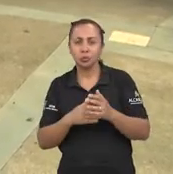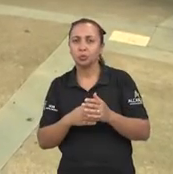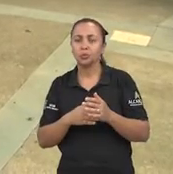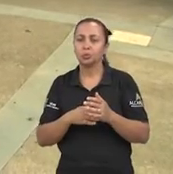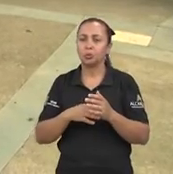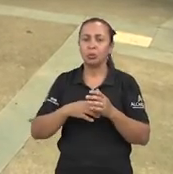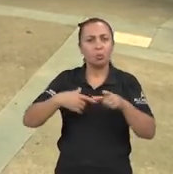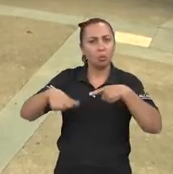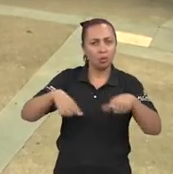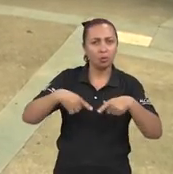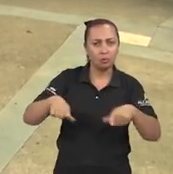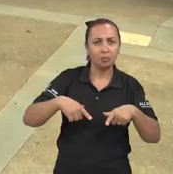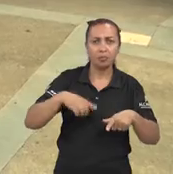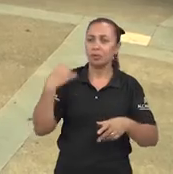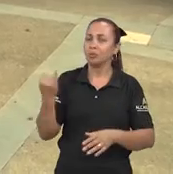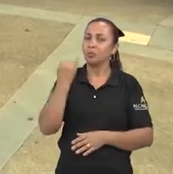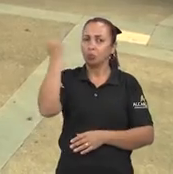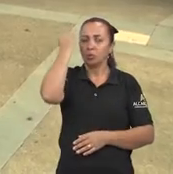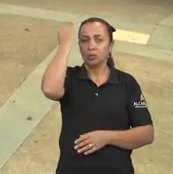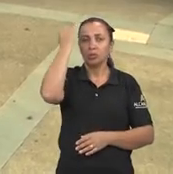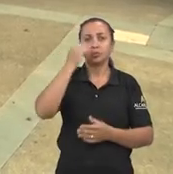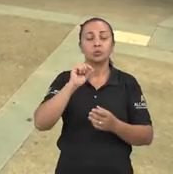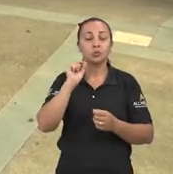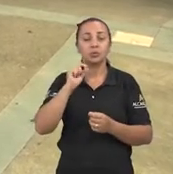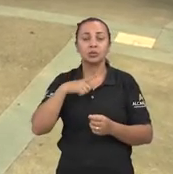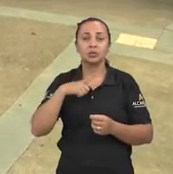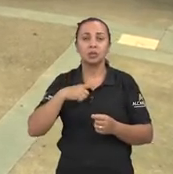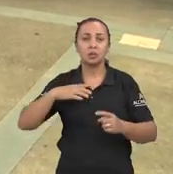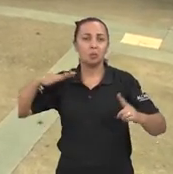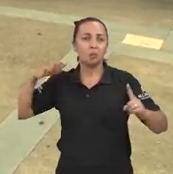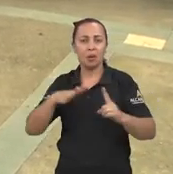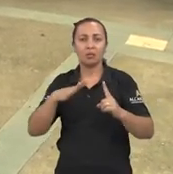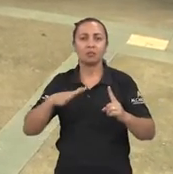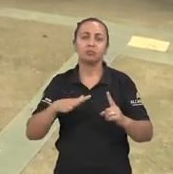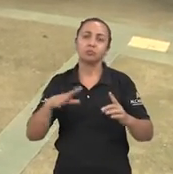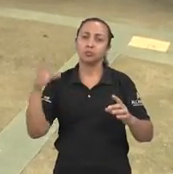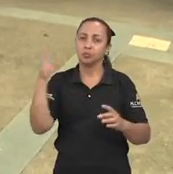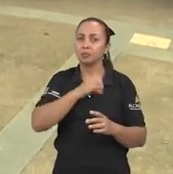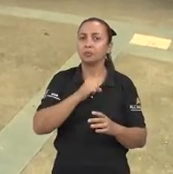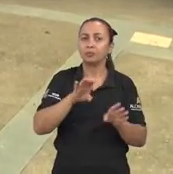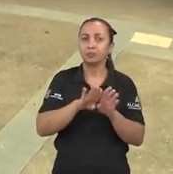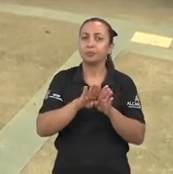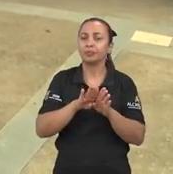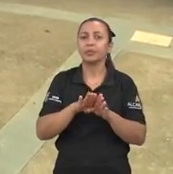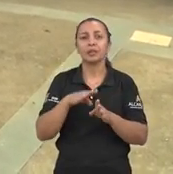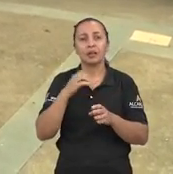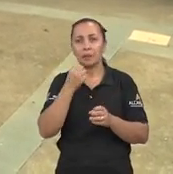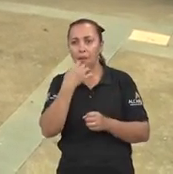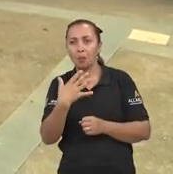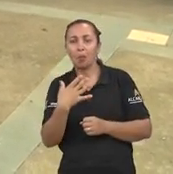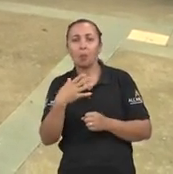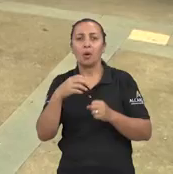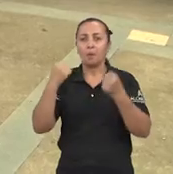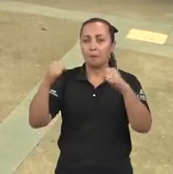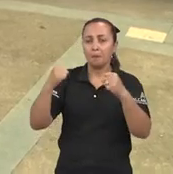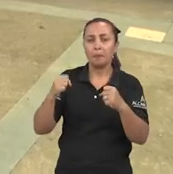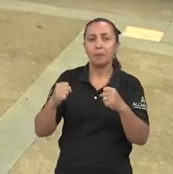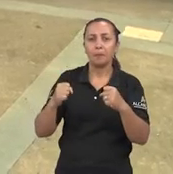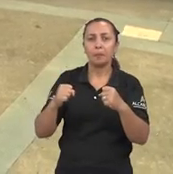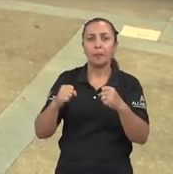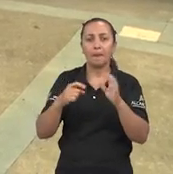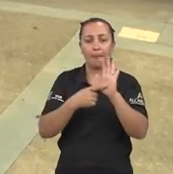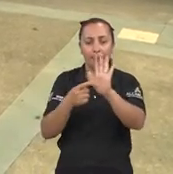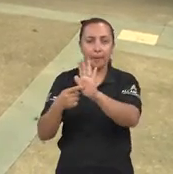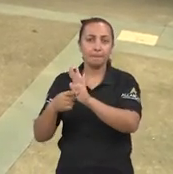mecanismos são importantes né o quê o impacto bastante imediato que é viável é possível de